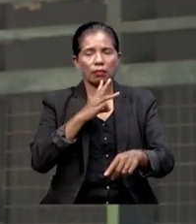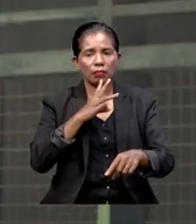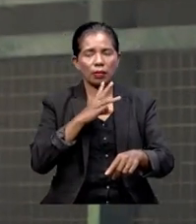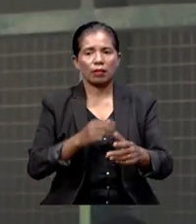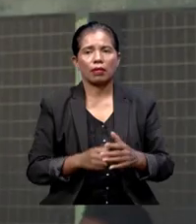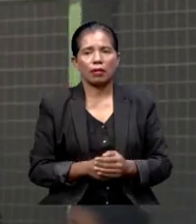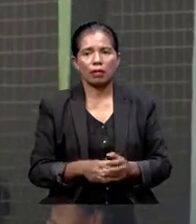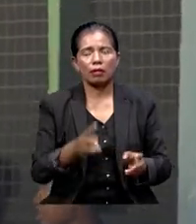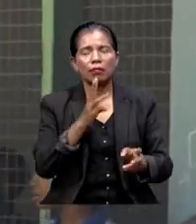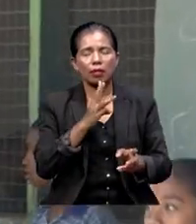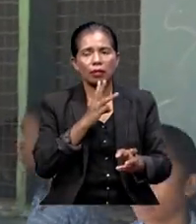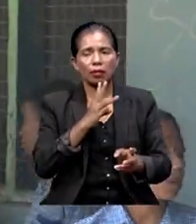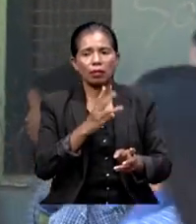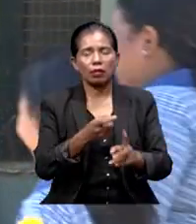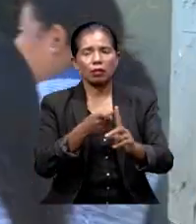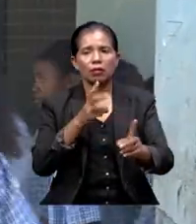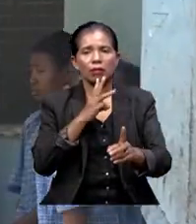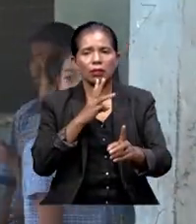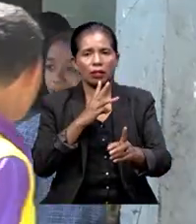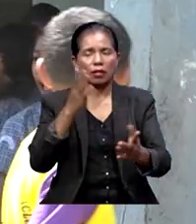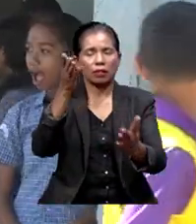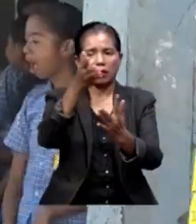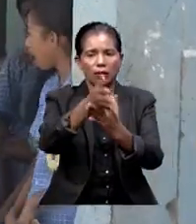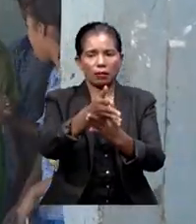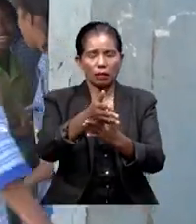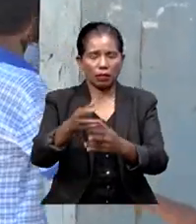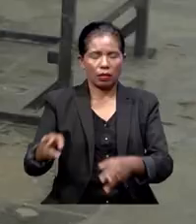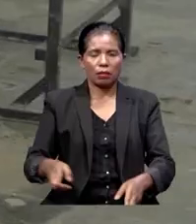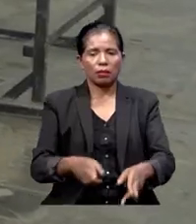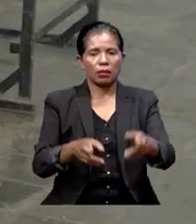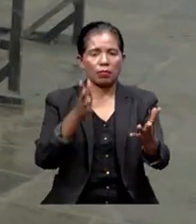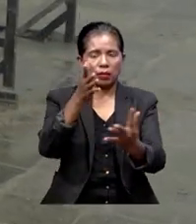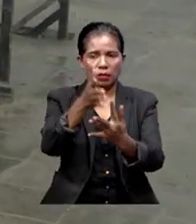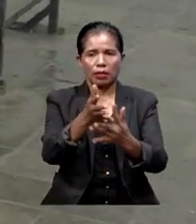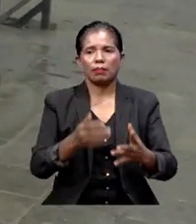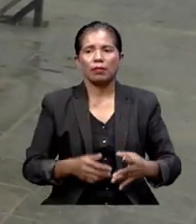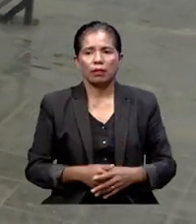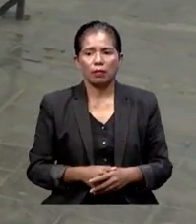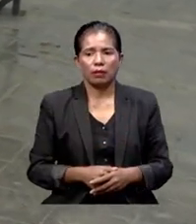be neve maca o se be dala neve tama mai mota bele tama balara no